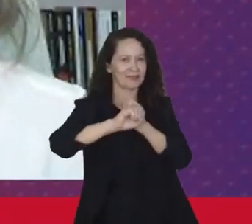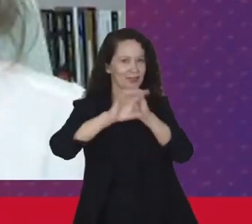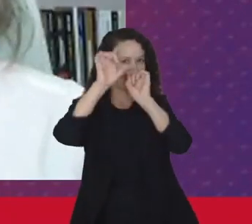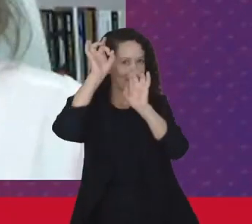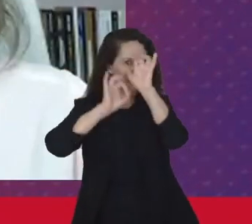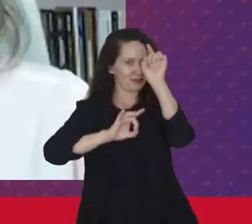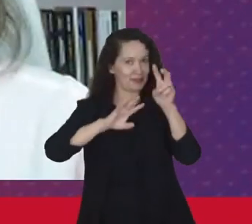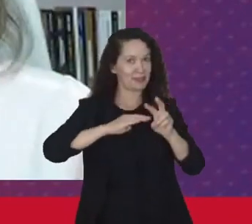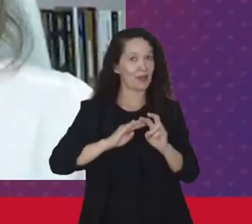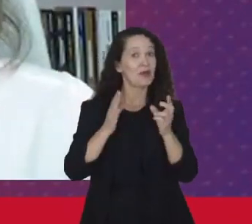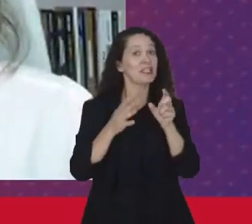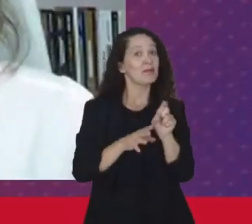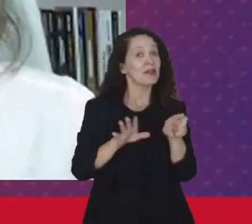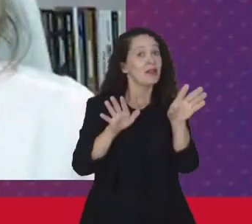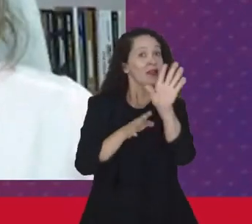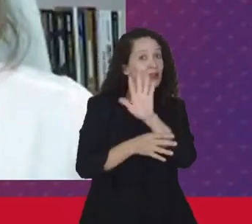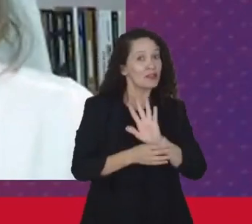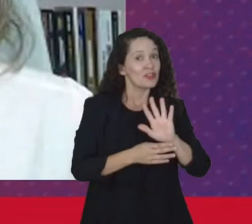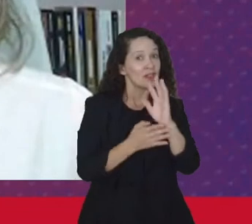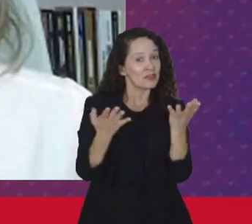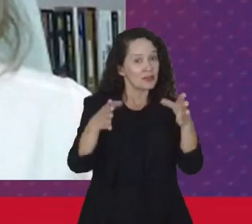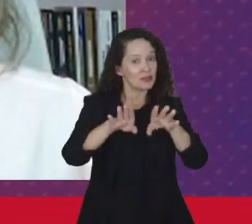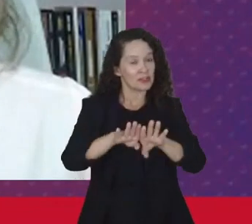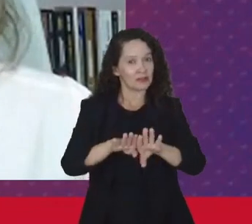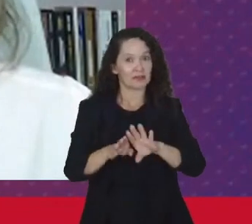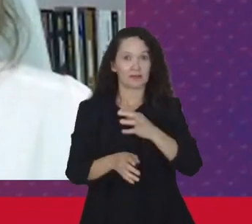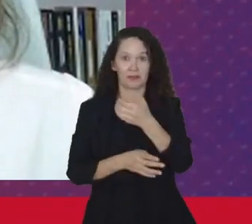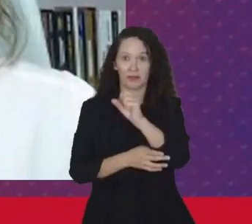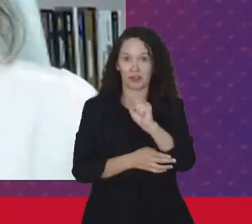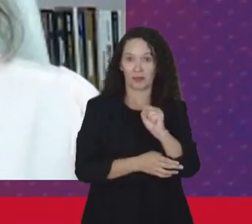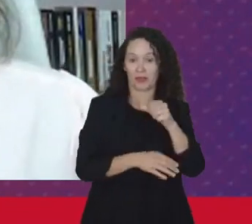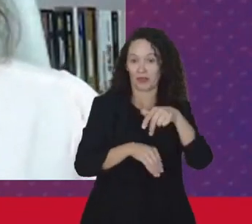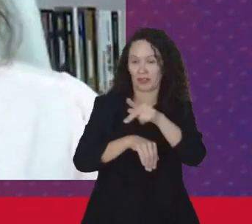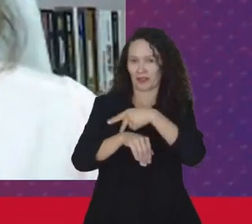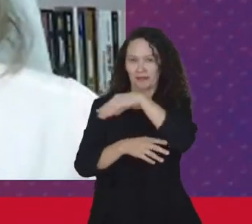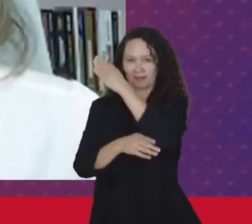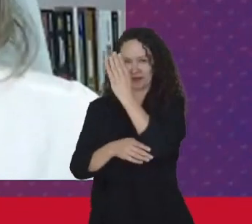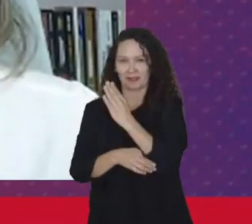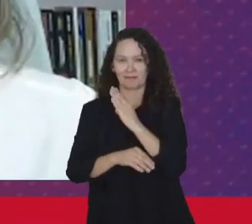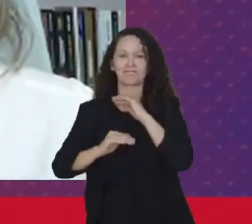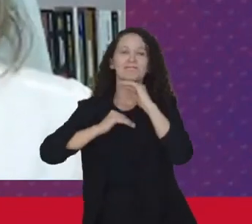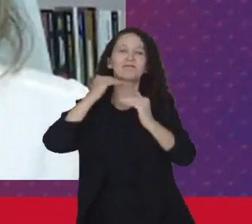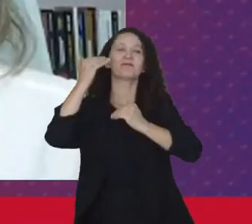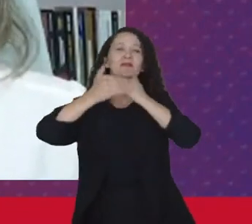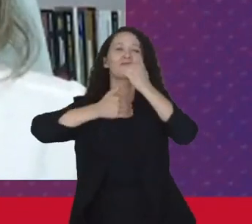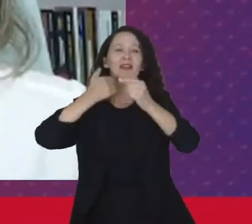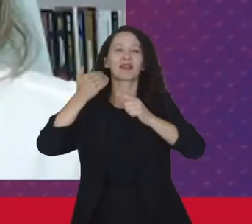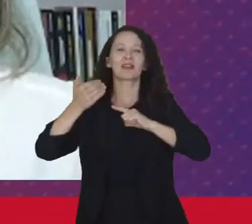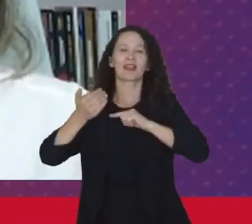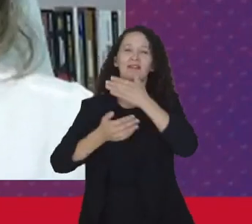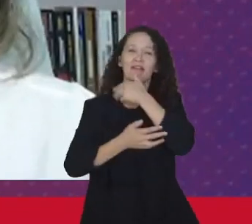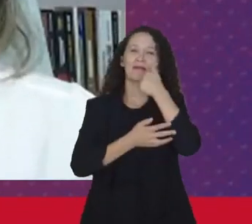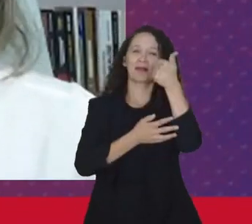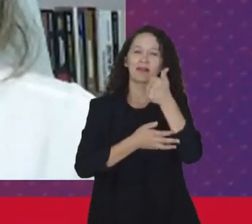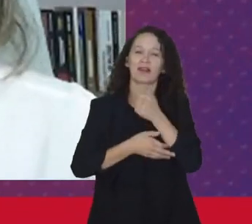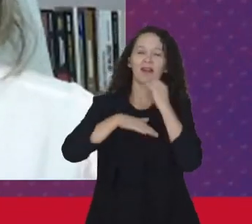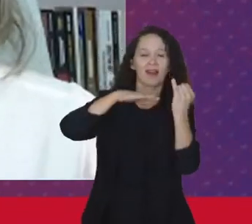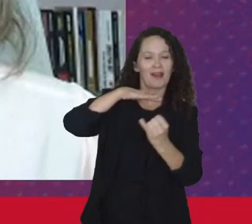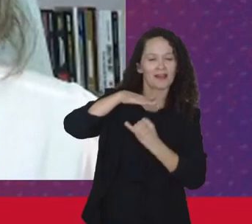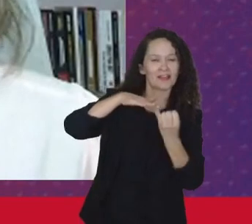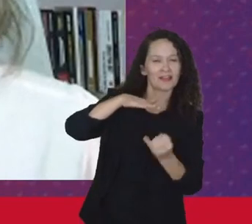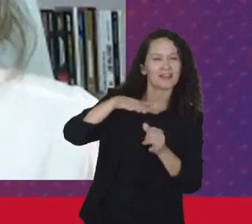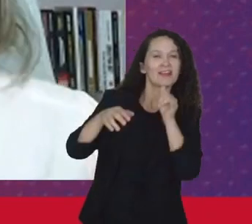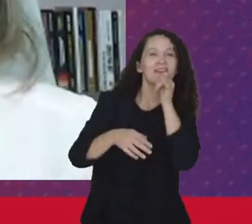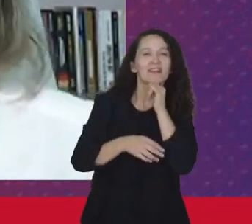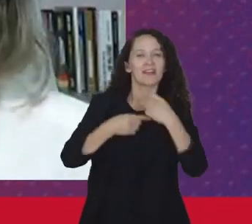da educação inclusiva, em 2008 no Brasil. Os avanços com a institucionalização